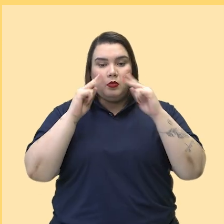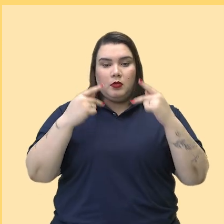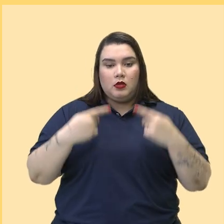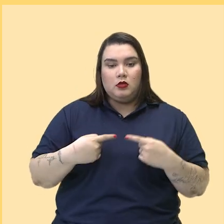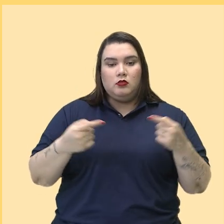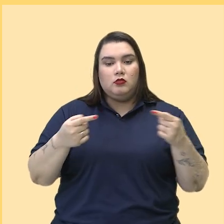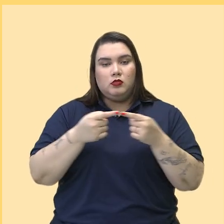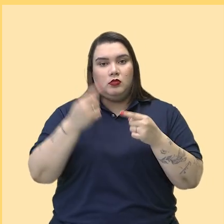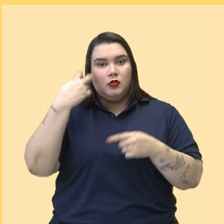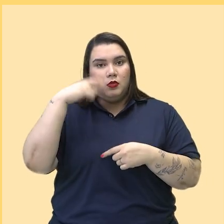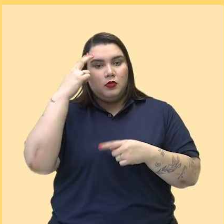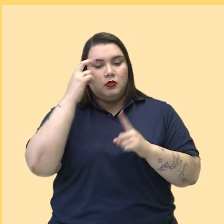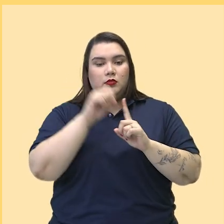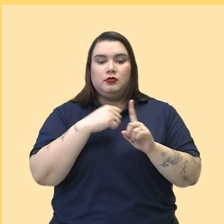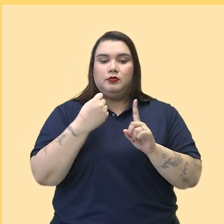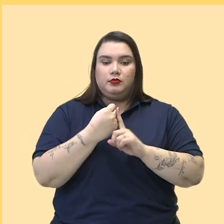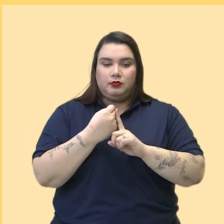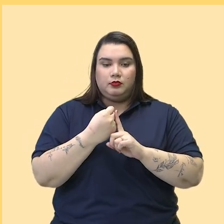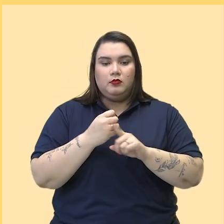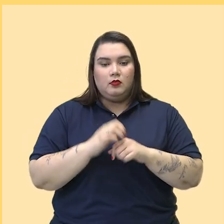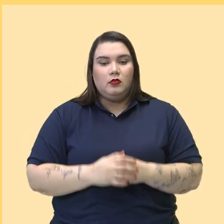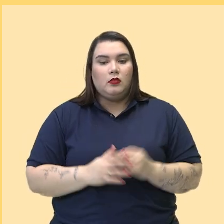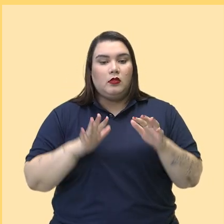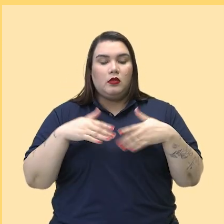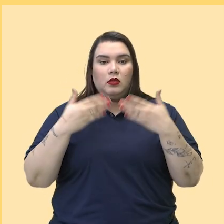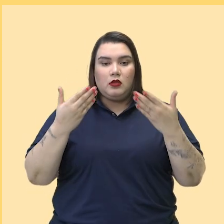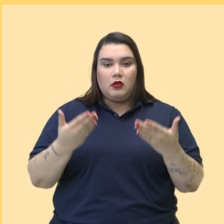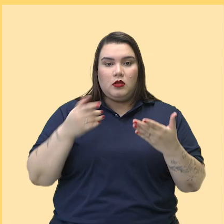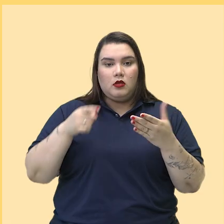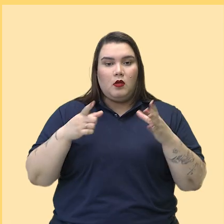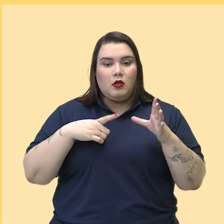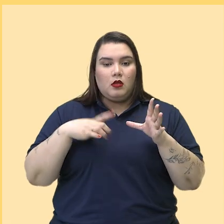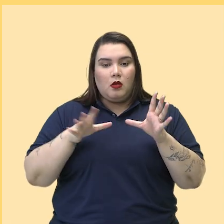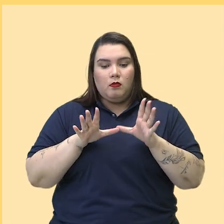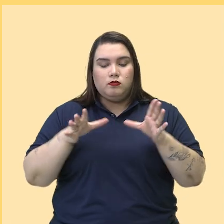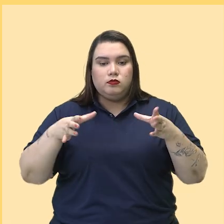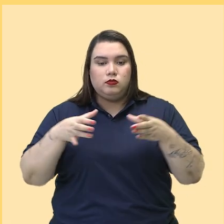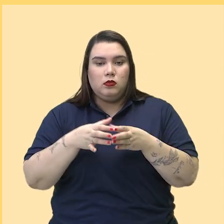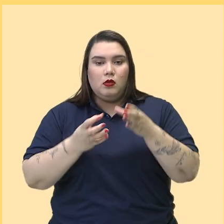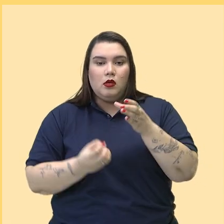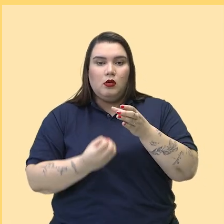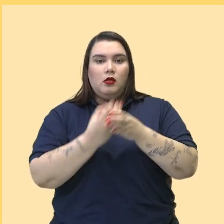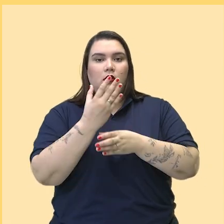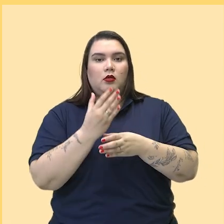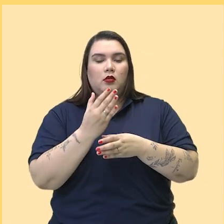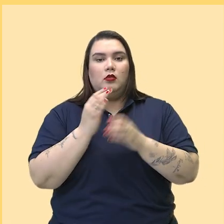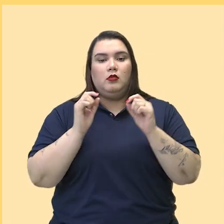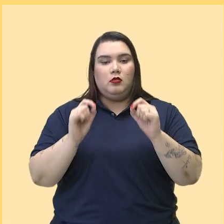de algo cultural e social. Então, ela abarca tudo isso e cria o que chamamos